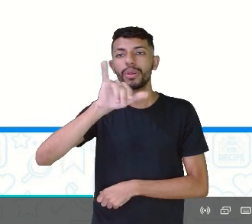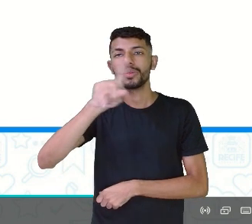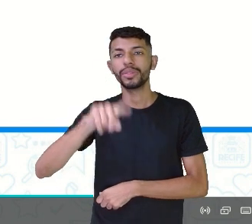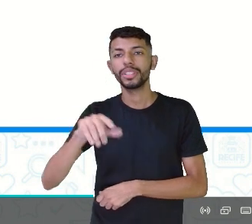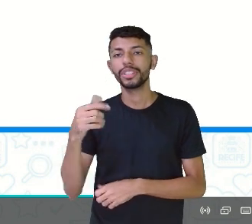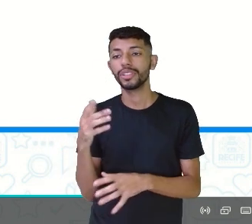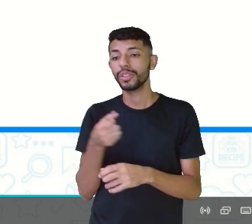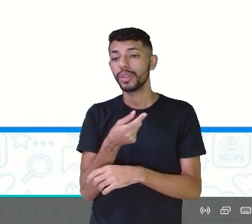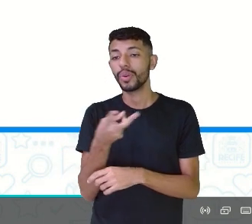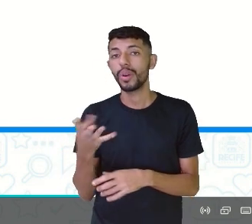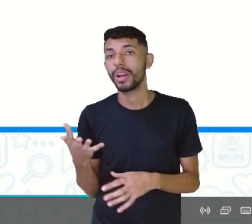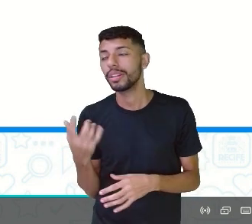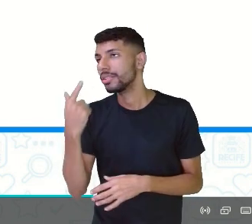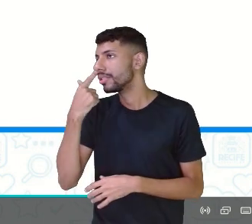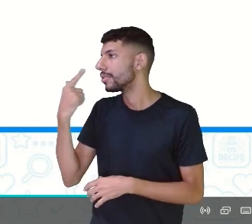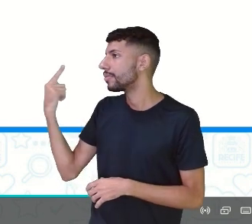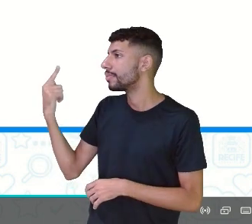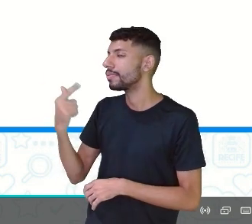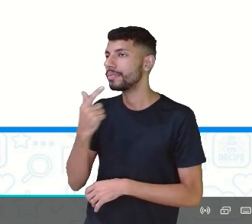Marcou quantos pontos?